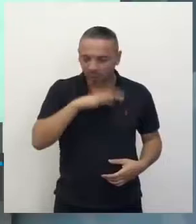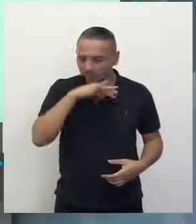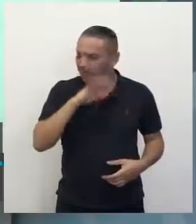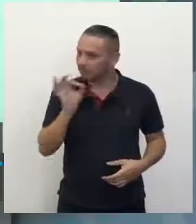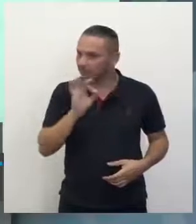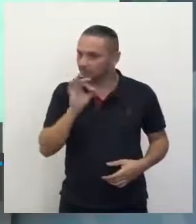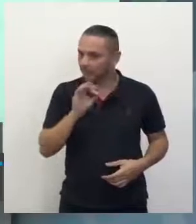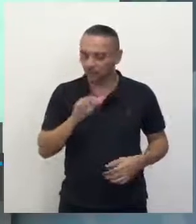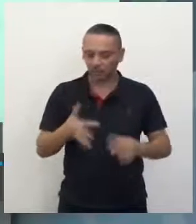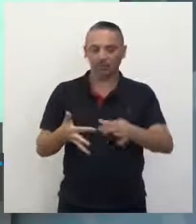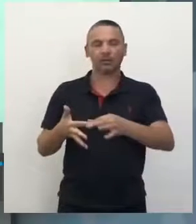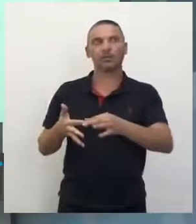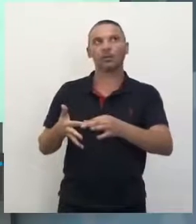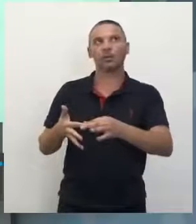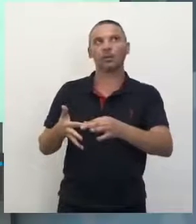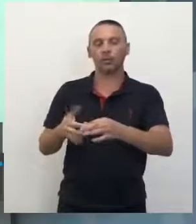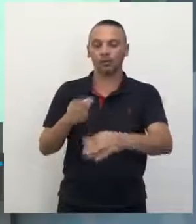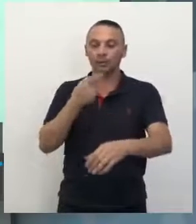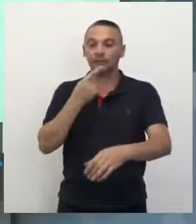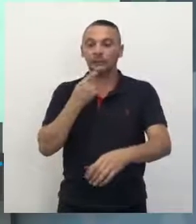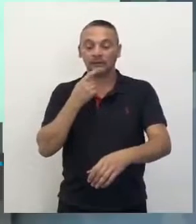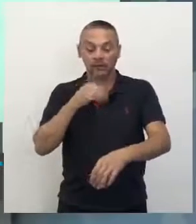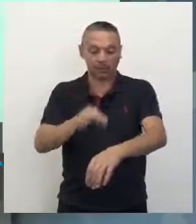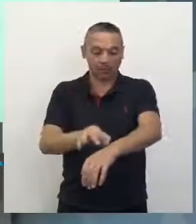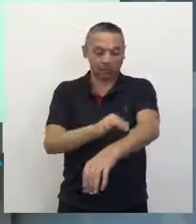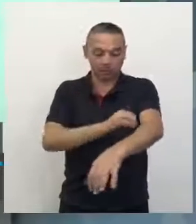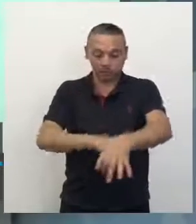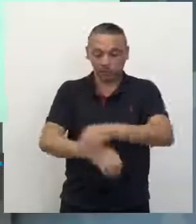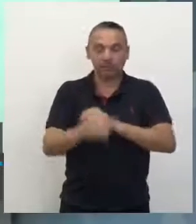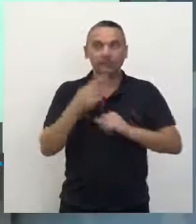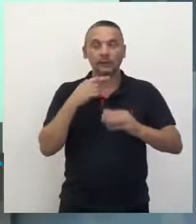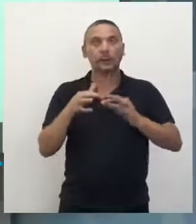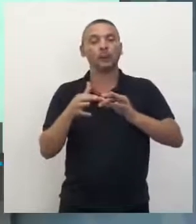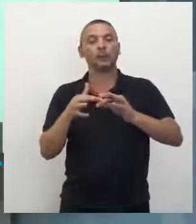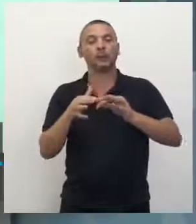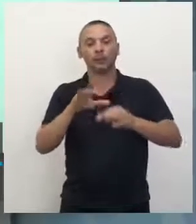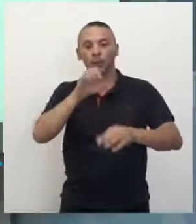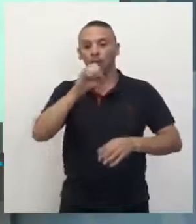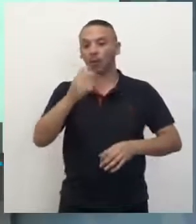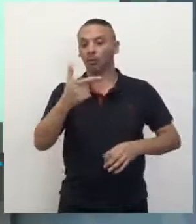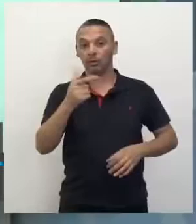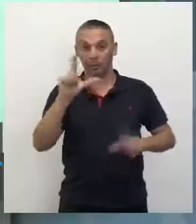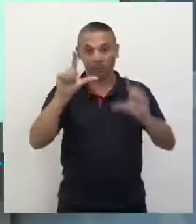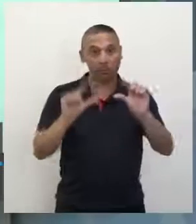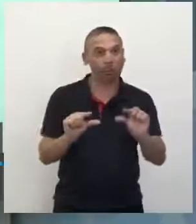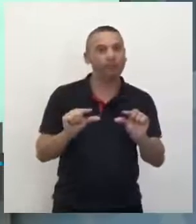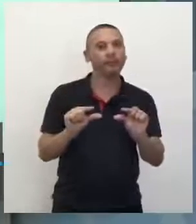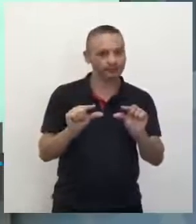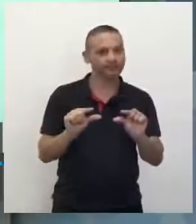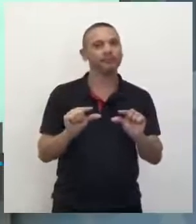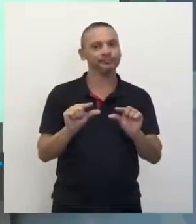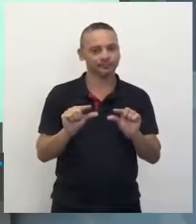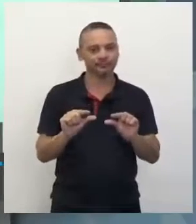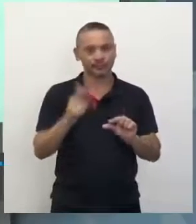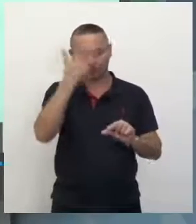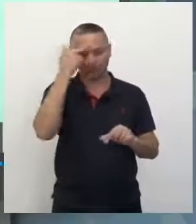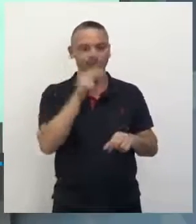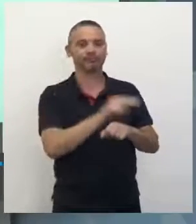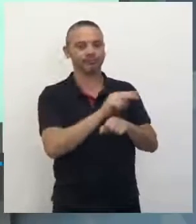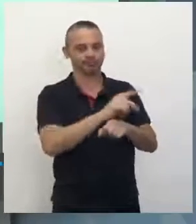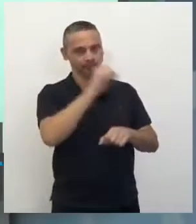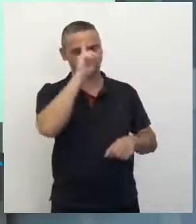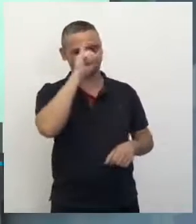mede-se o nível de saturação do sangue e já põe a pessoa em observação, tá bom? O nível de saturação de oxigênio no sangue,